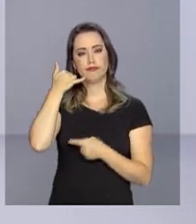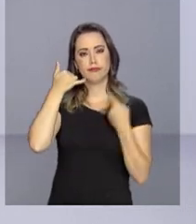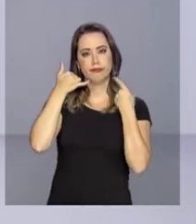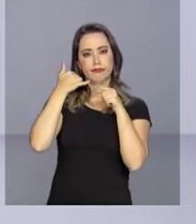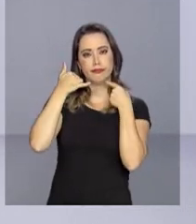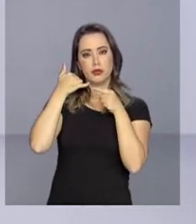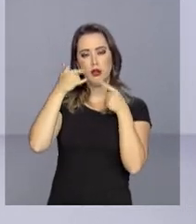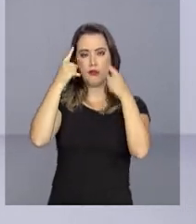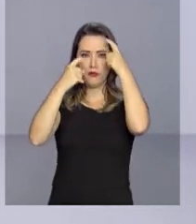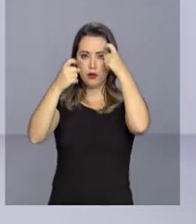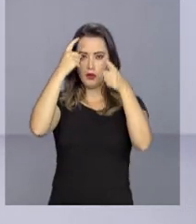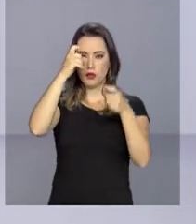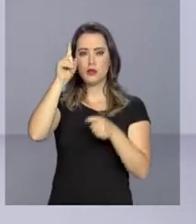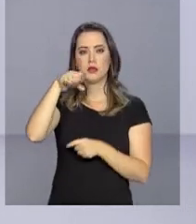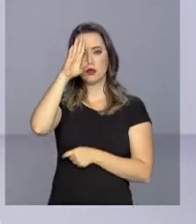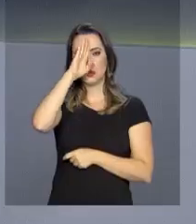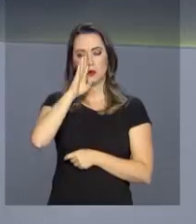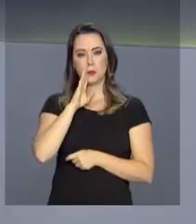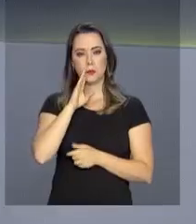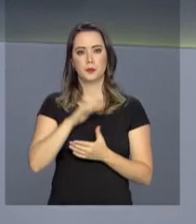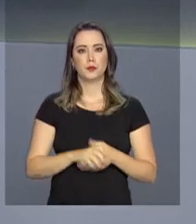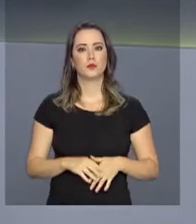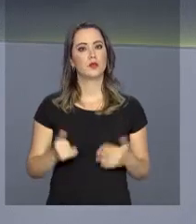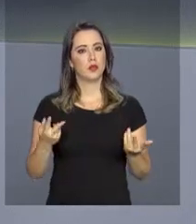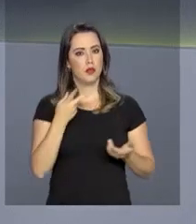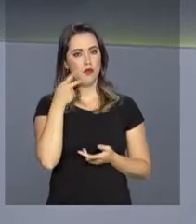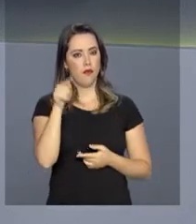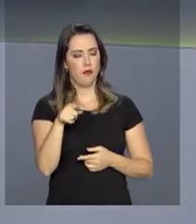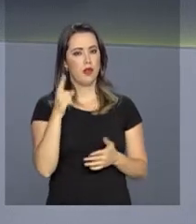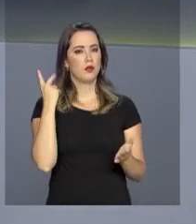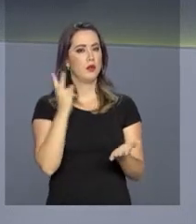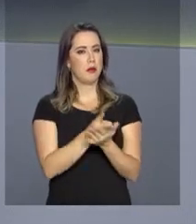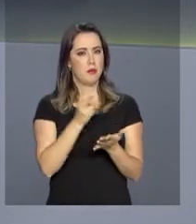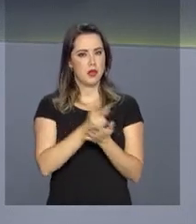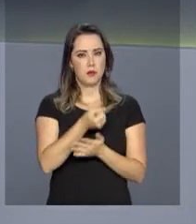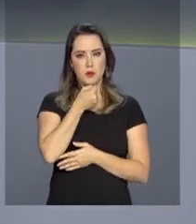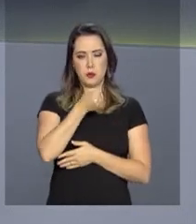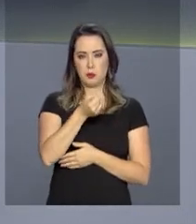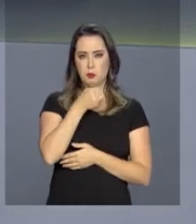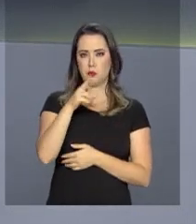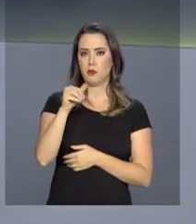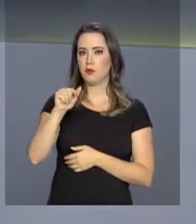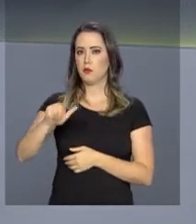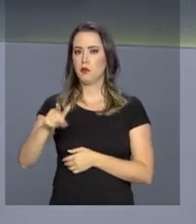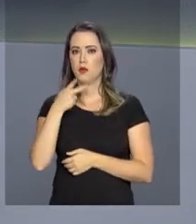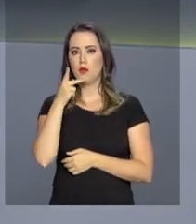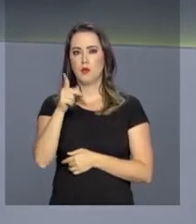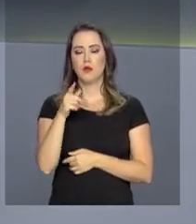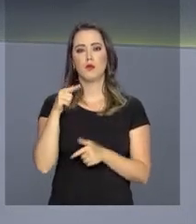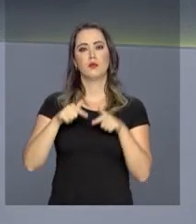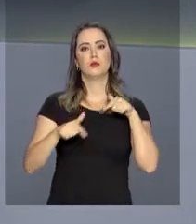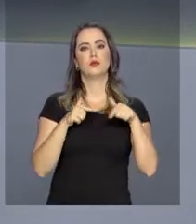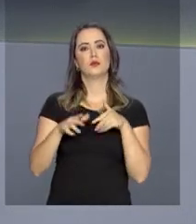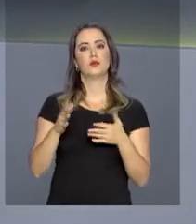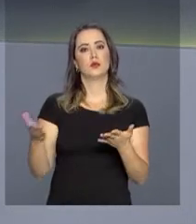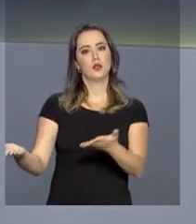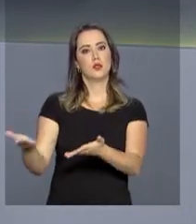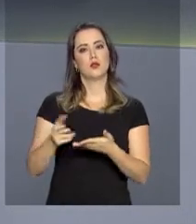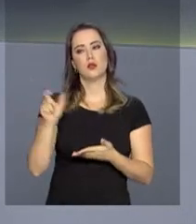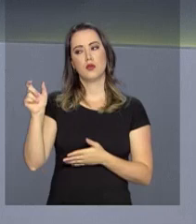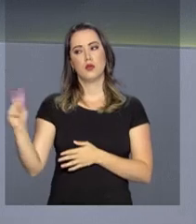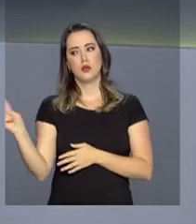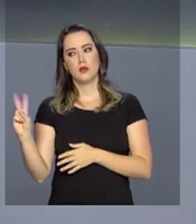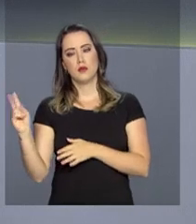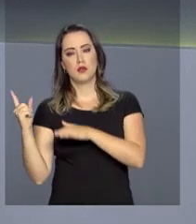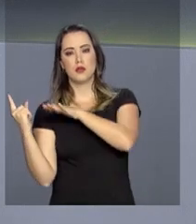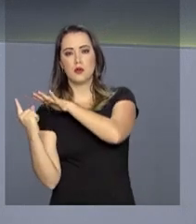A ligação é gratuita. E ainda durante esta mesma entrevista, o ministro Raul Jungmann falou sobre o trabalho de acolhida